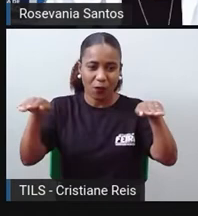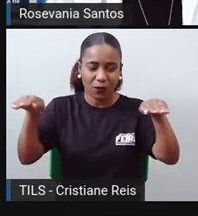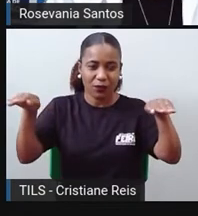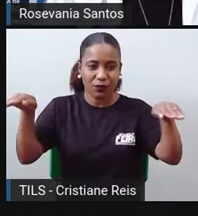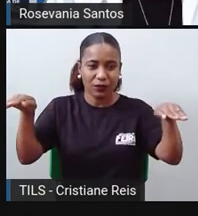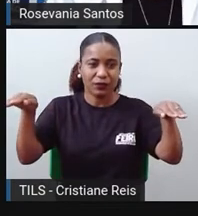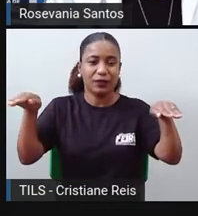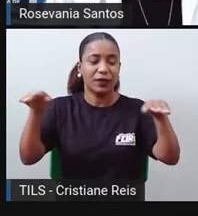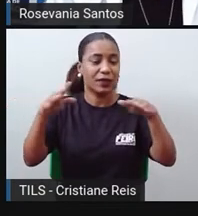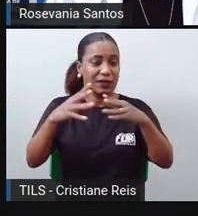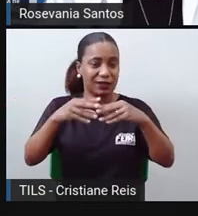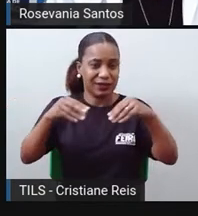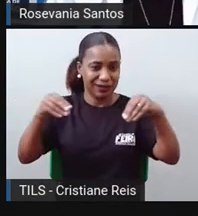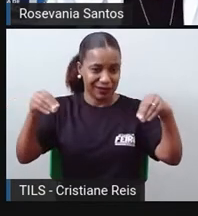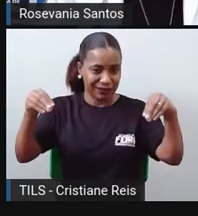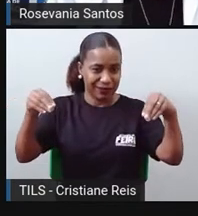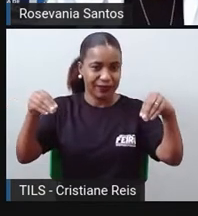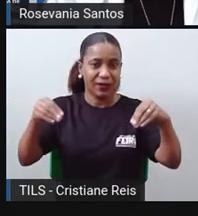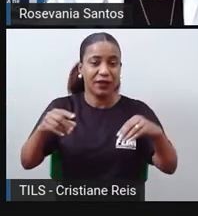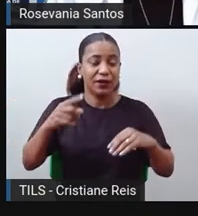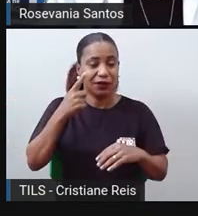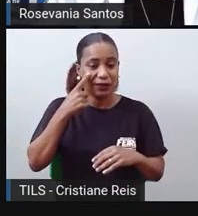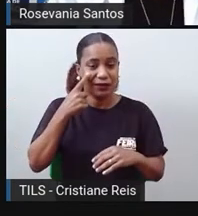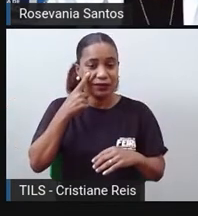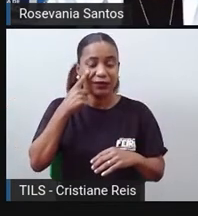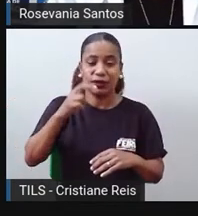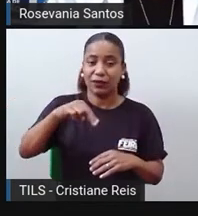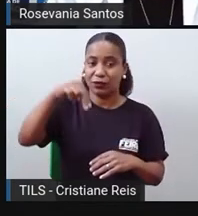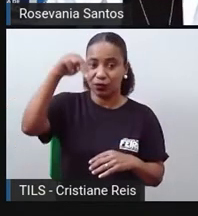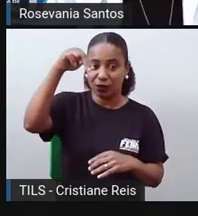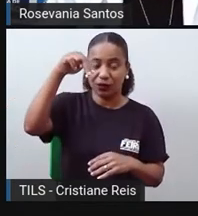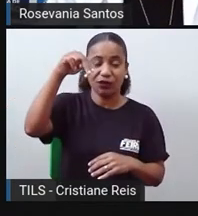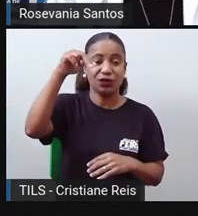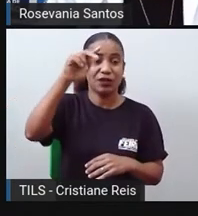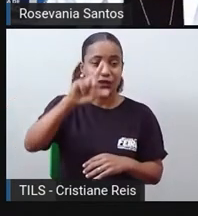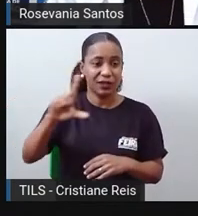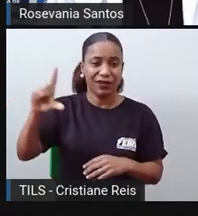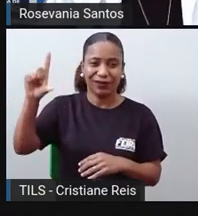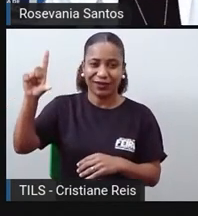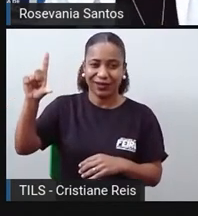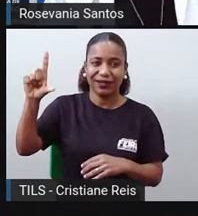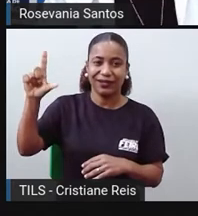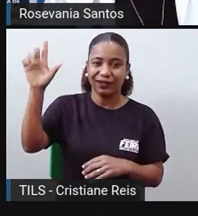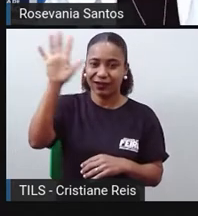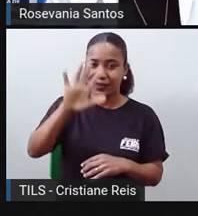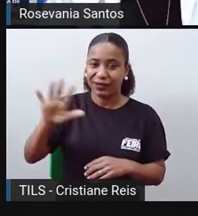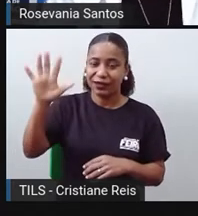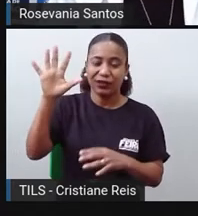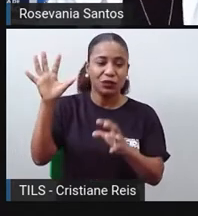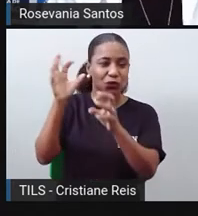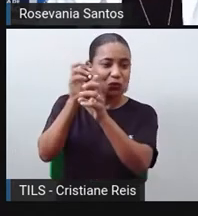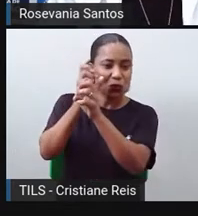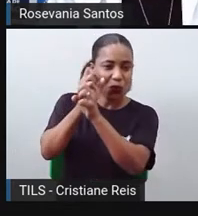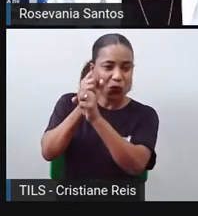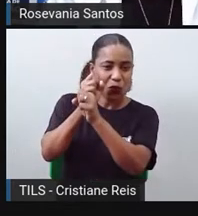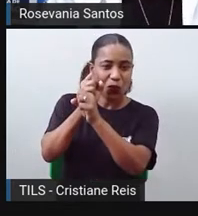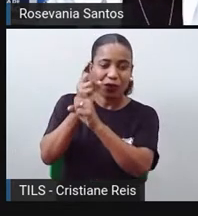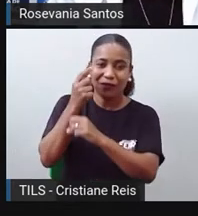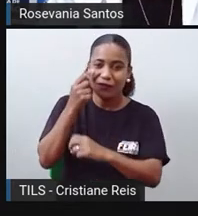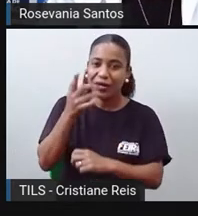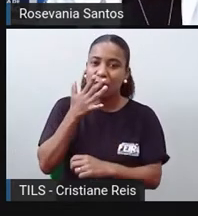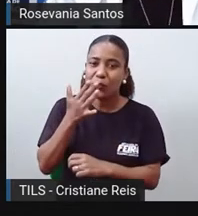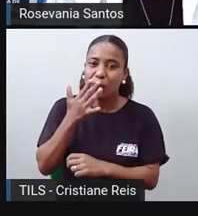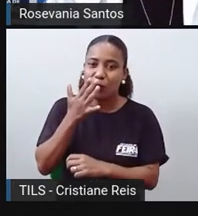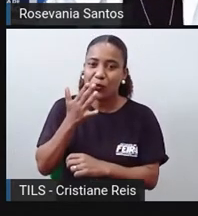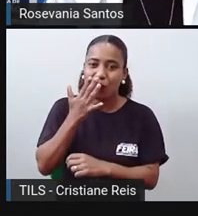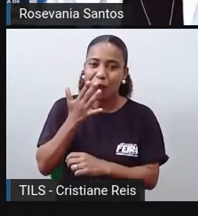os terrenos. Então as terras altas são ao norte e ao leste, que é essas cores aqui mais escuras que você vai encontrar no mapa,